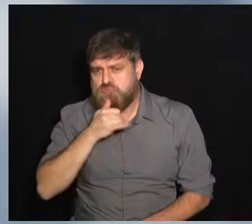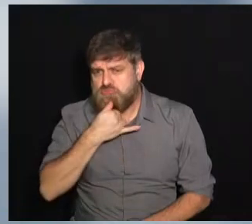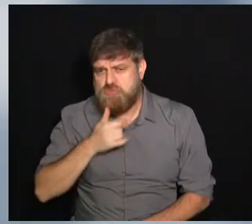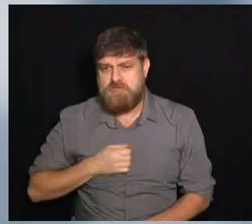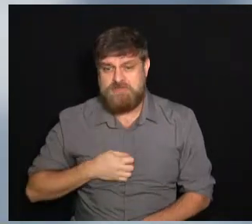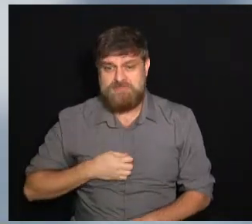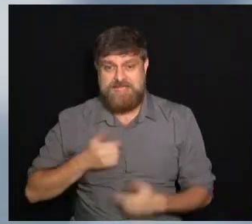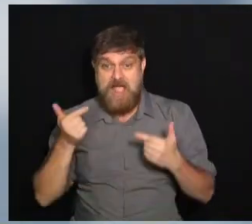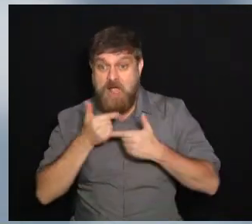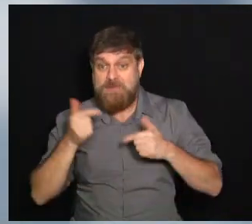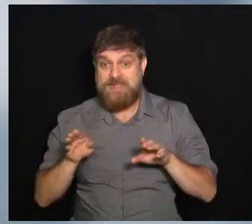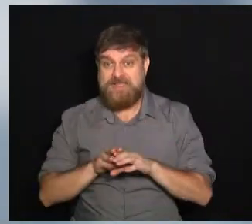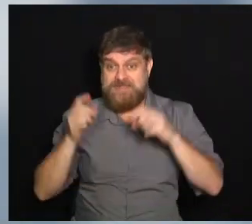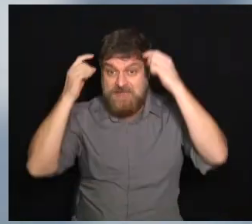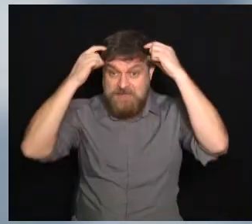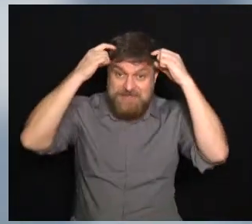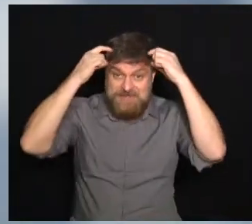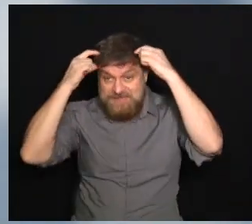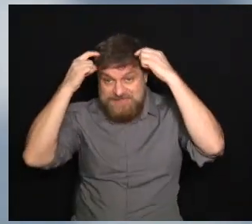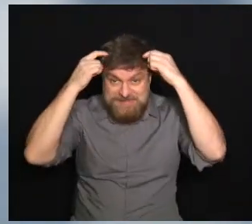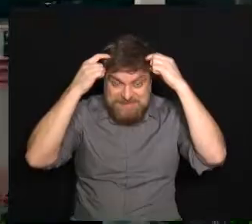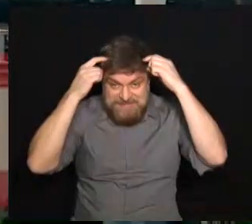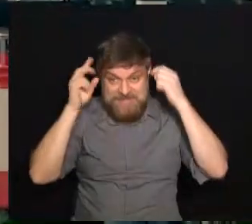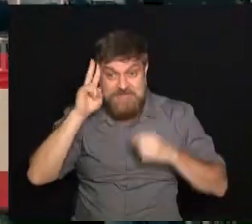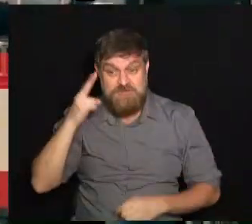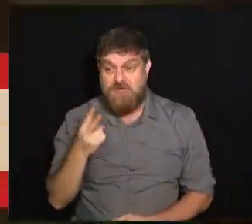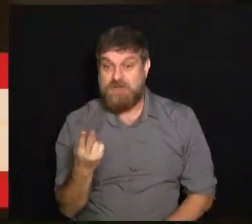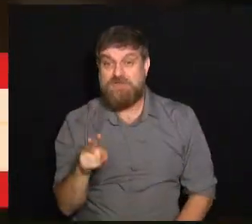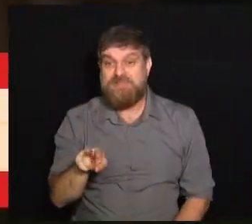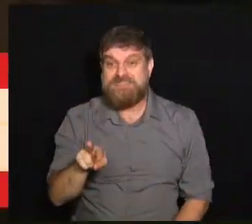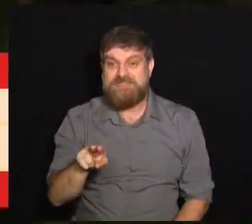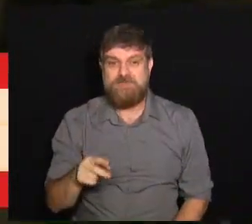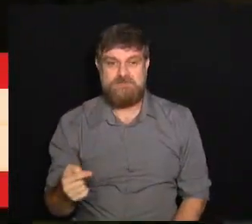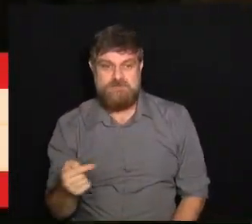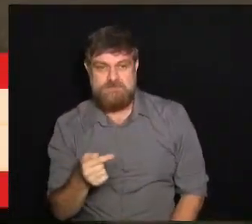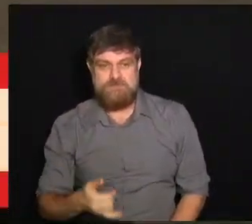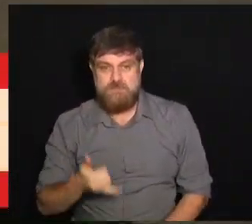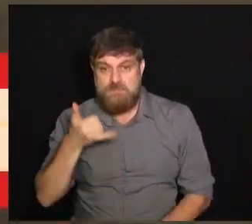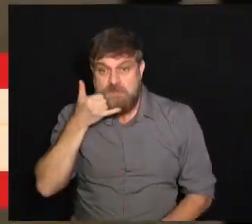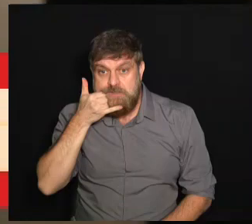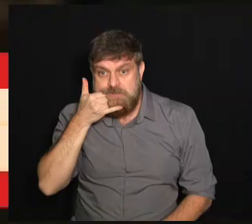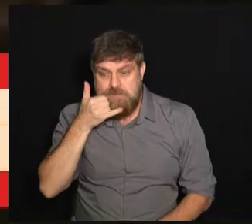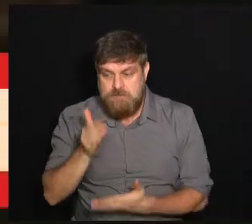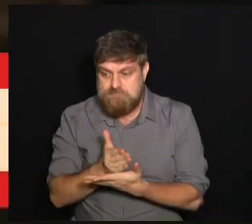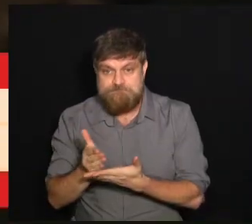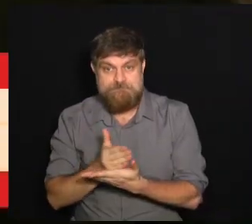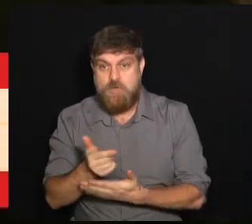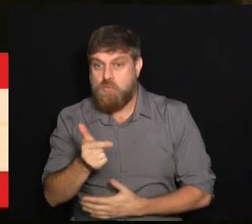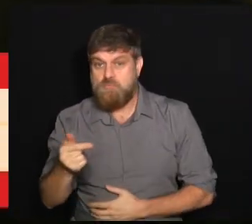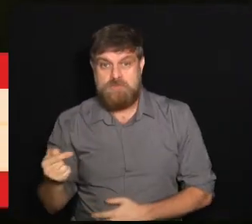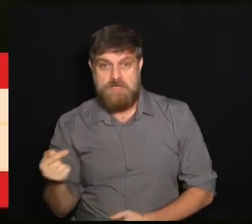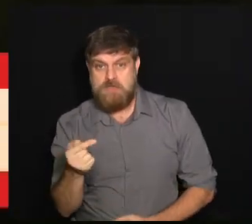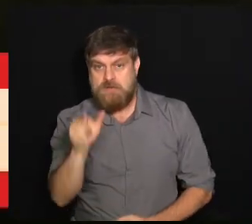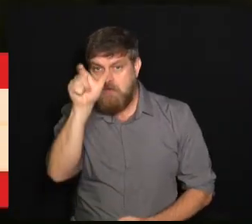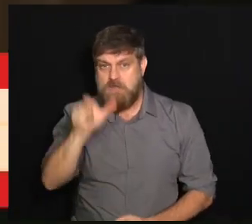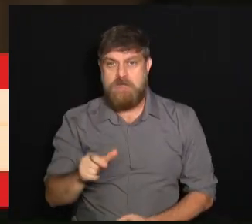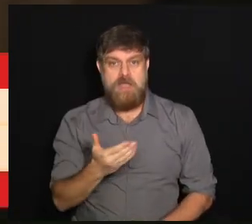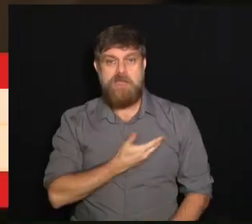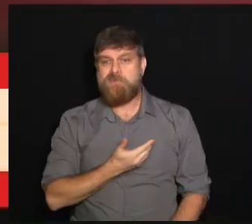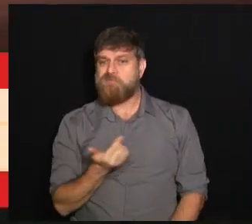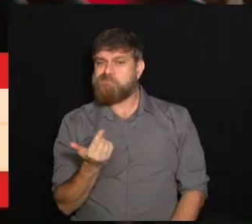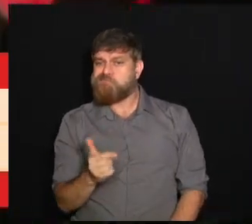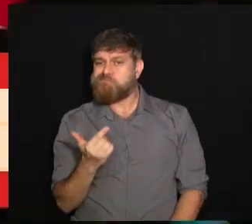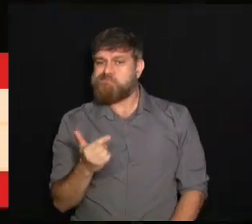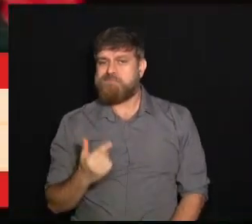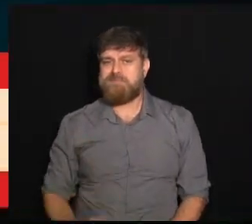que conta a história de dois irmãos. Olha aí. Em Jaxie, um celular sem filtro, Fion é um rapaz que não tem amigos e